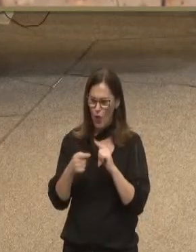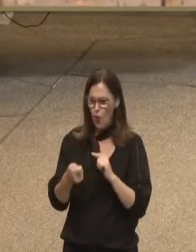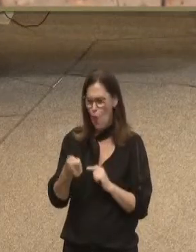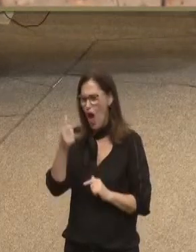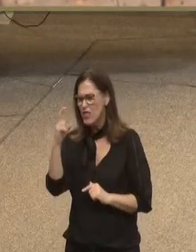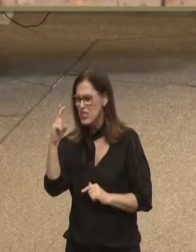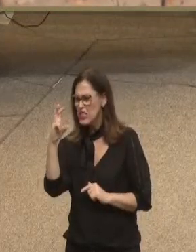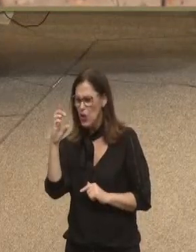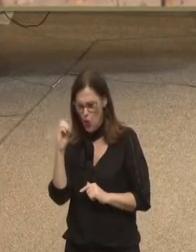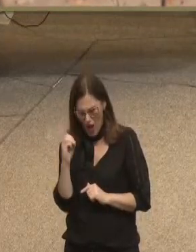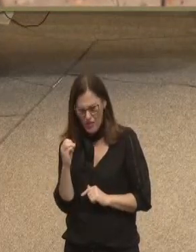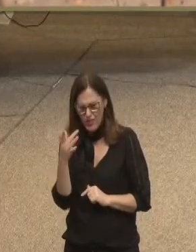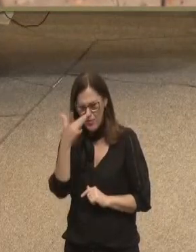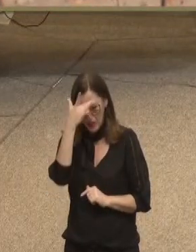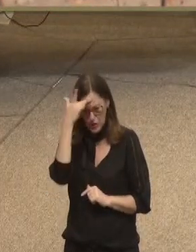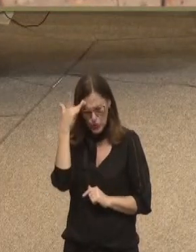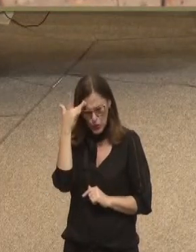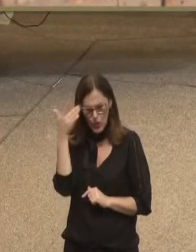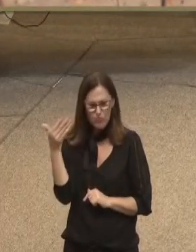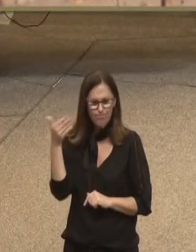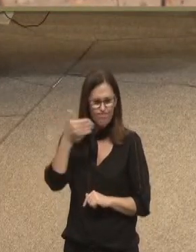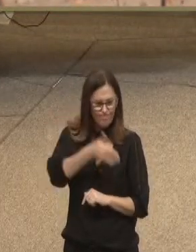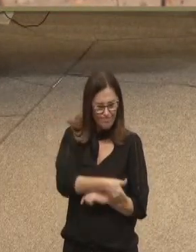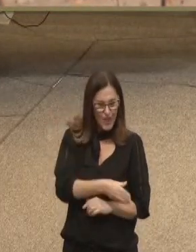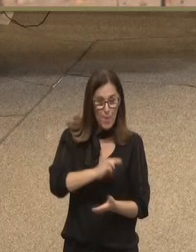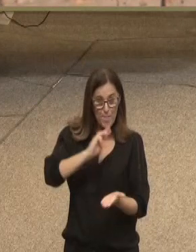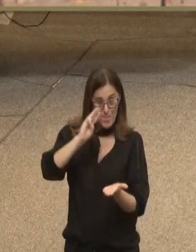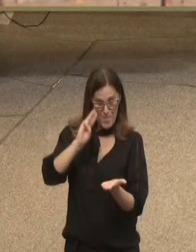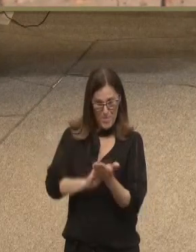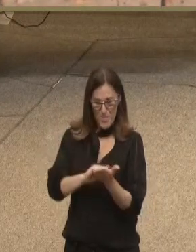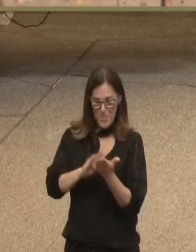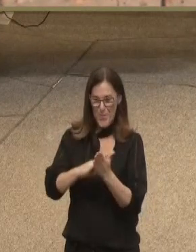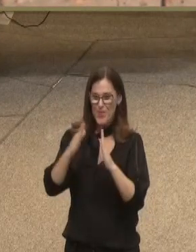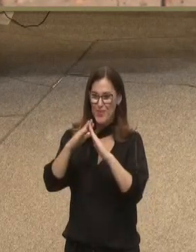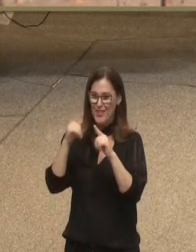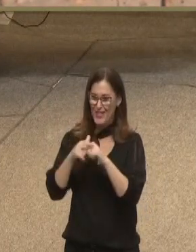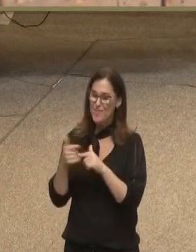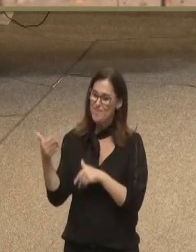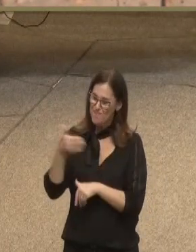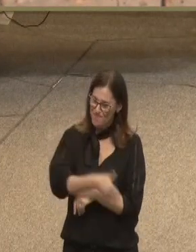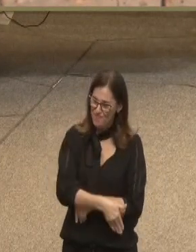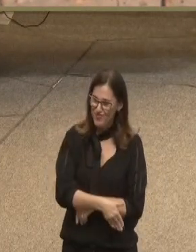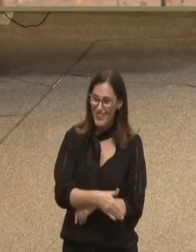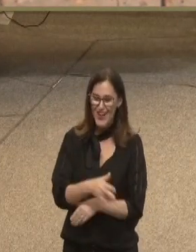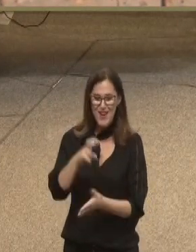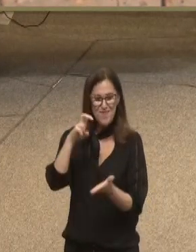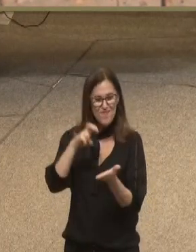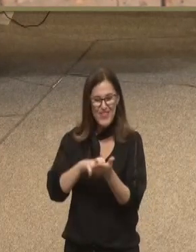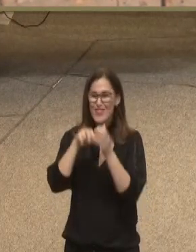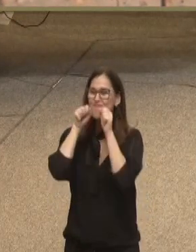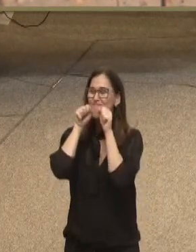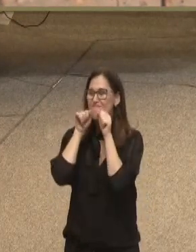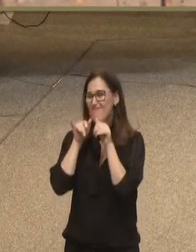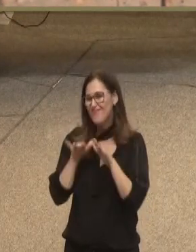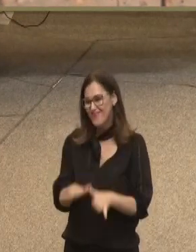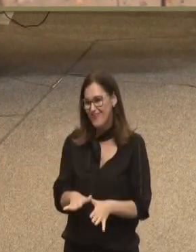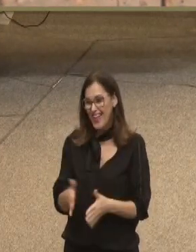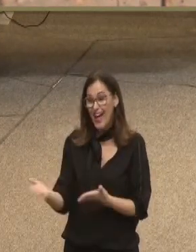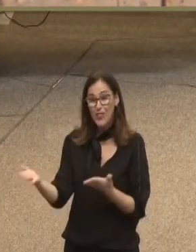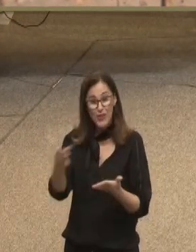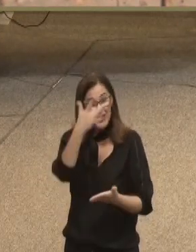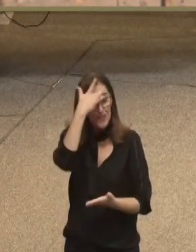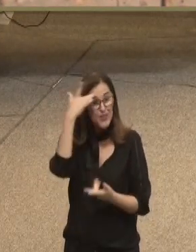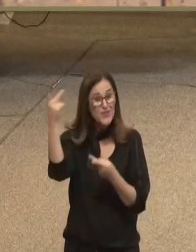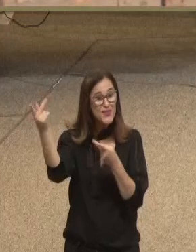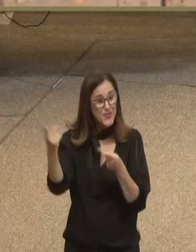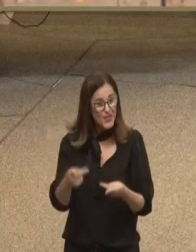estão congregando e estarão se tornando membros da igreja estiveram presentes. Foi uma manhã muito abençoada. E a todos os visitantes